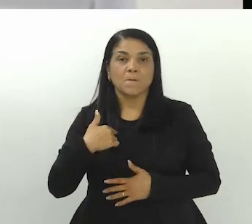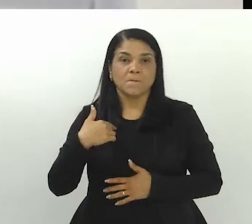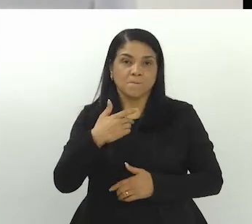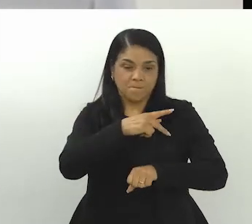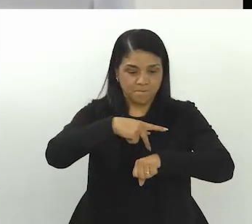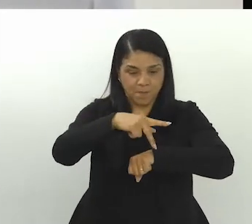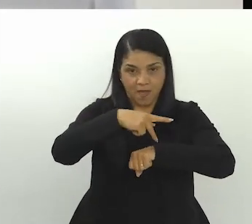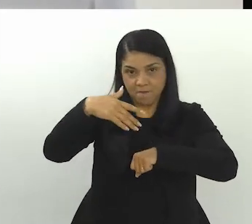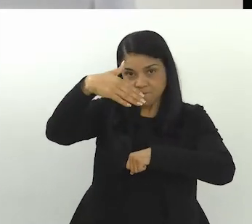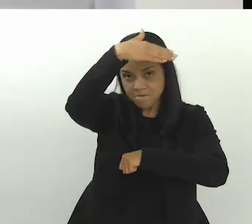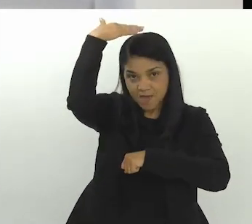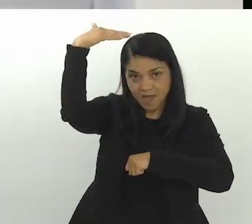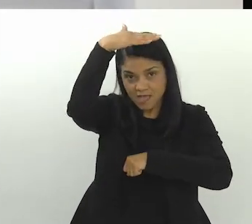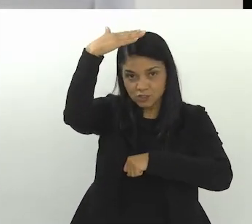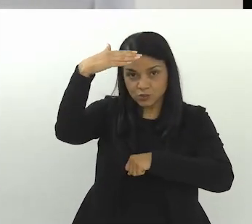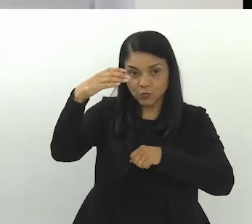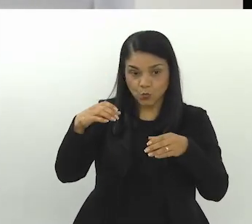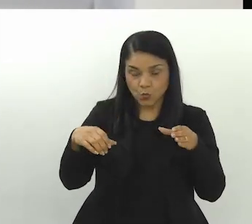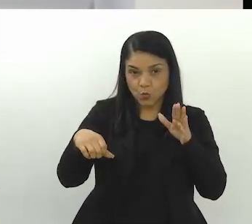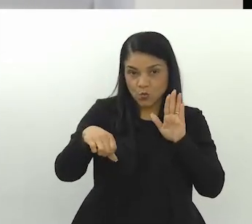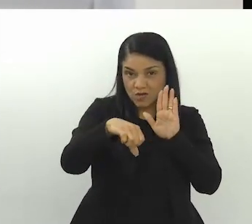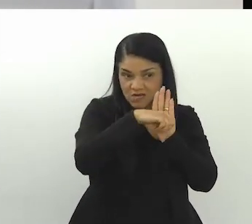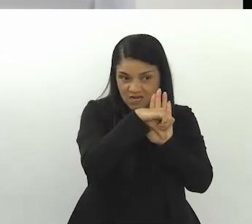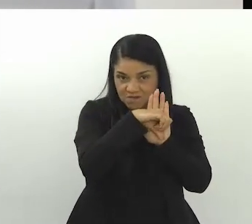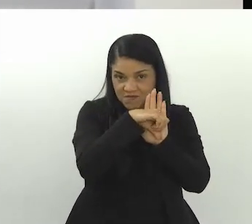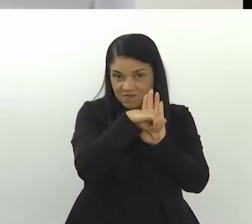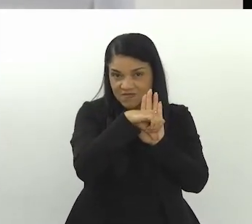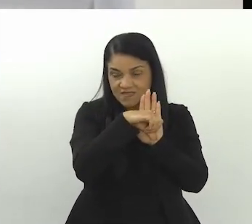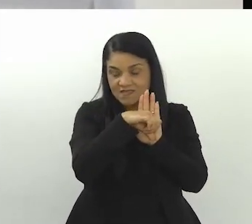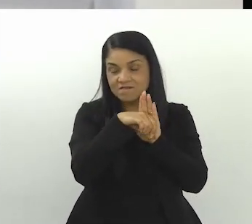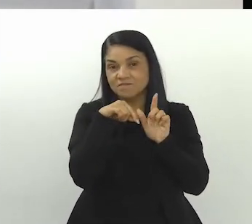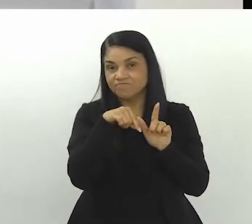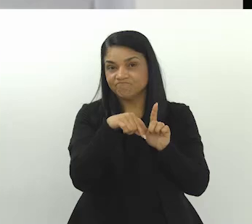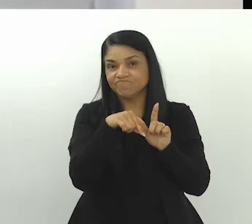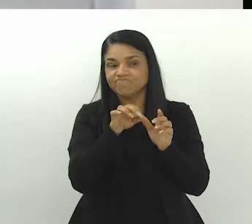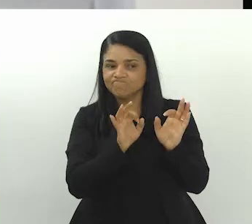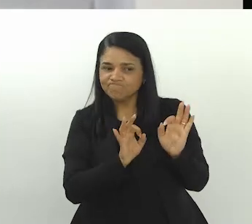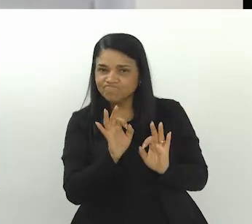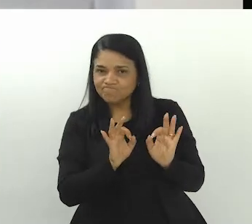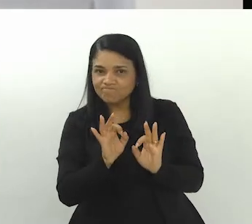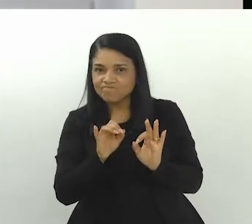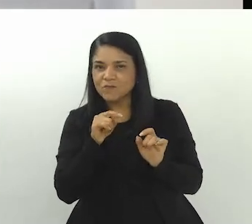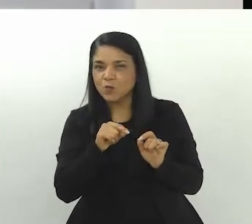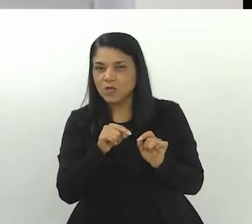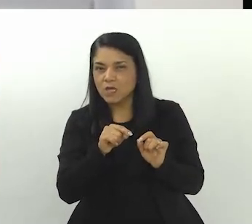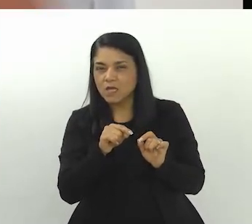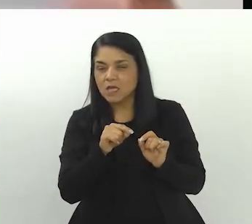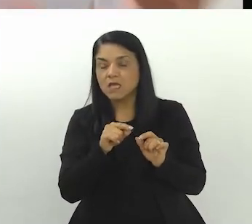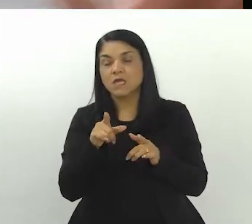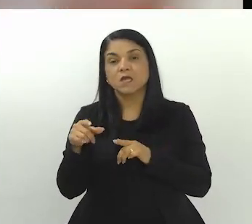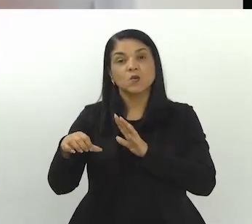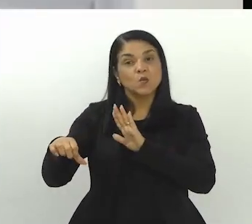do México, pelo crime organizado, ter essa capilaridade, por